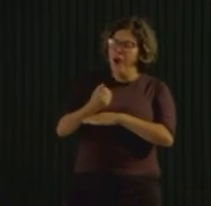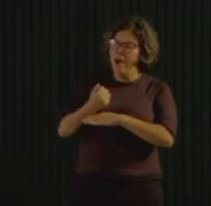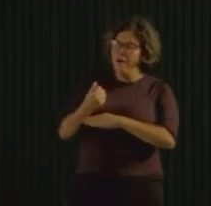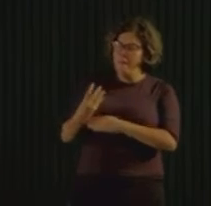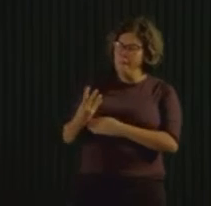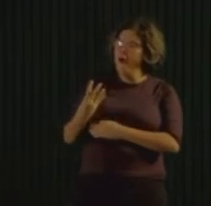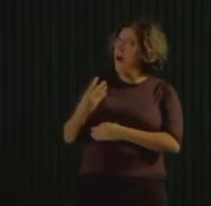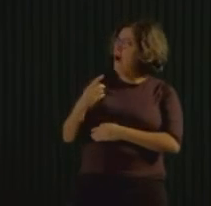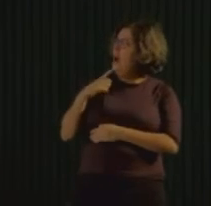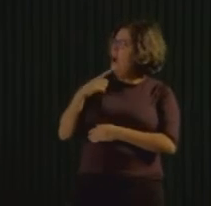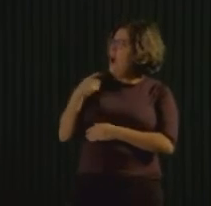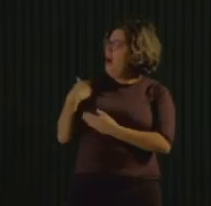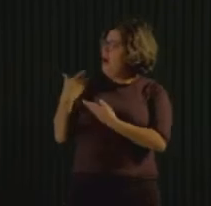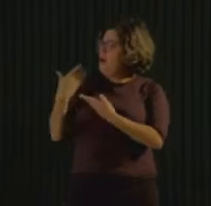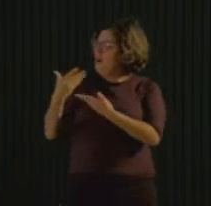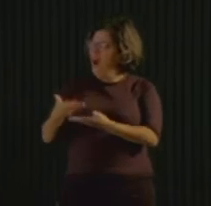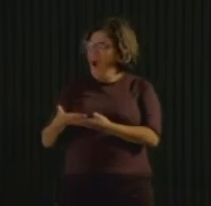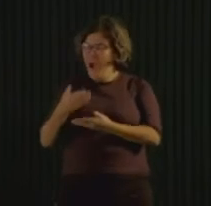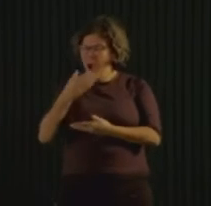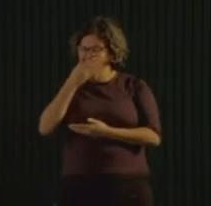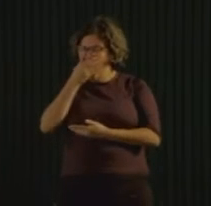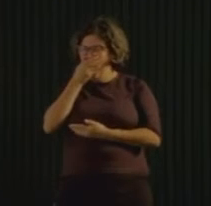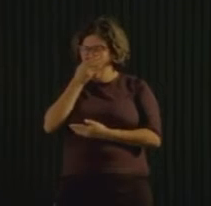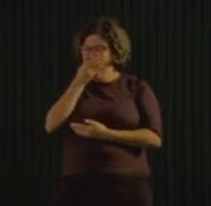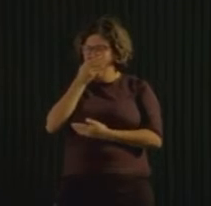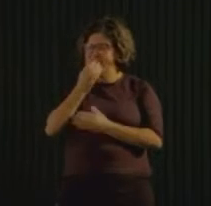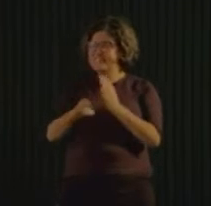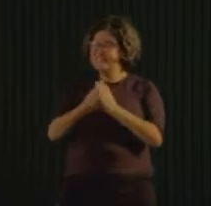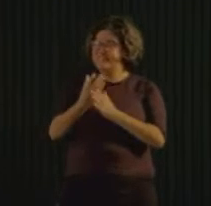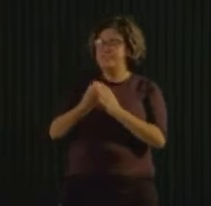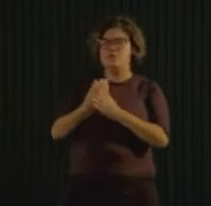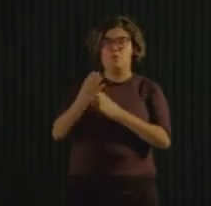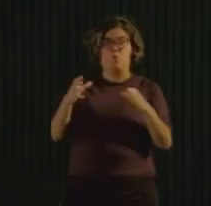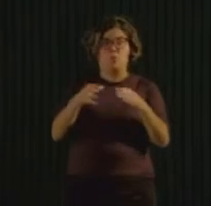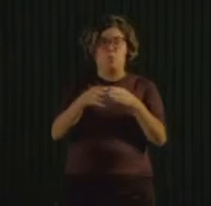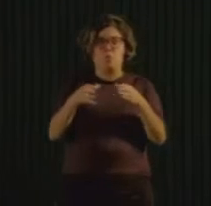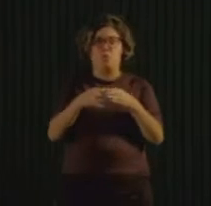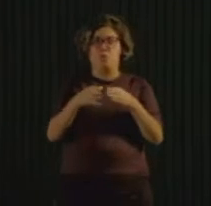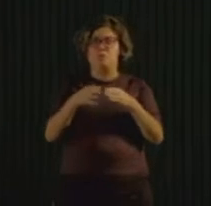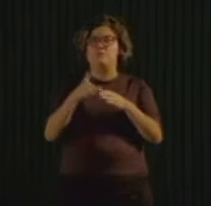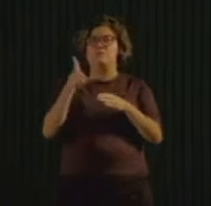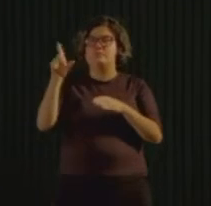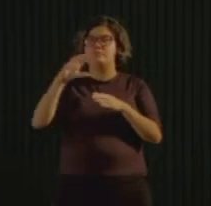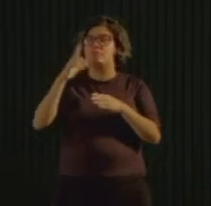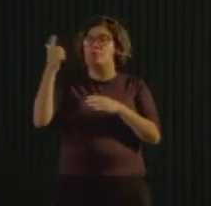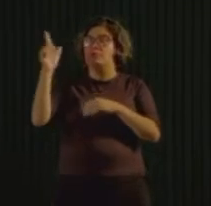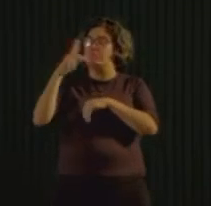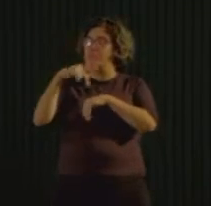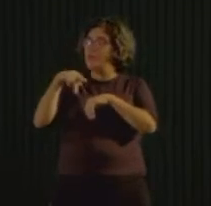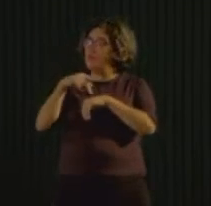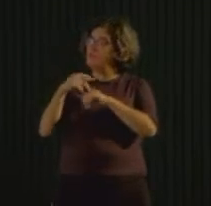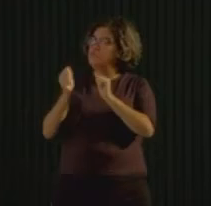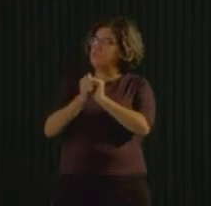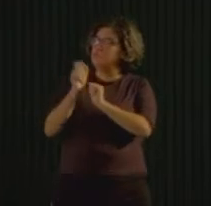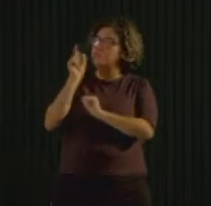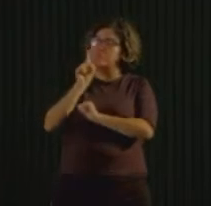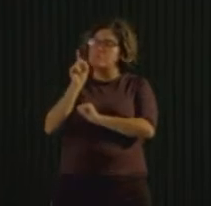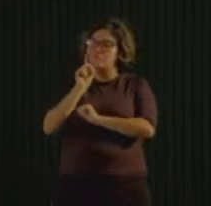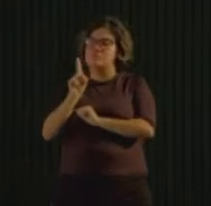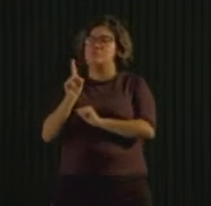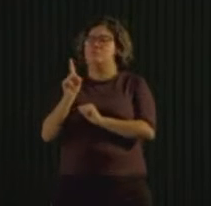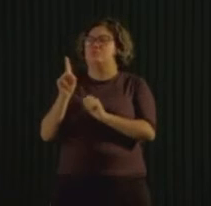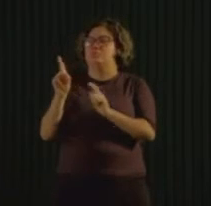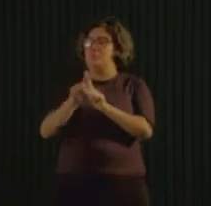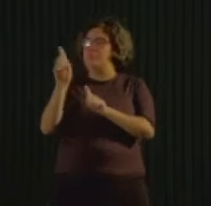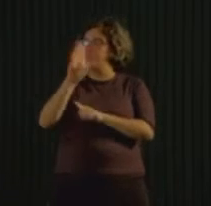expedição em 2014, onde eu fui convidado por uma produtora suíça que reuniu pesquisadores e ativistas da Califórnia,